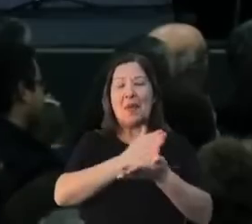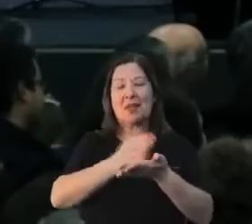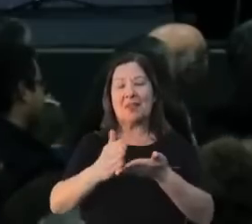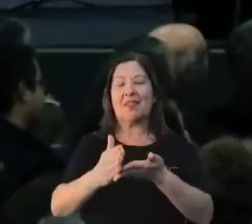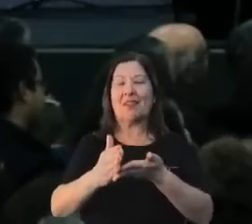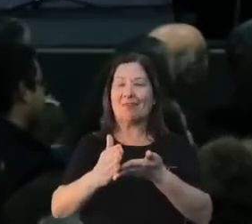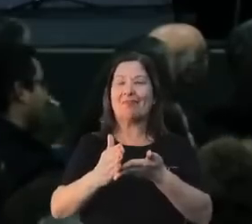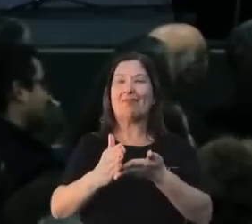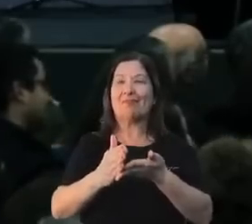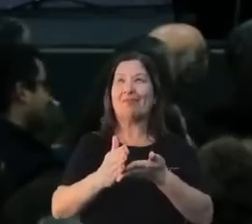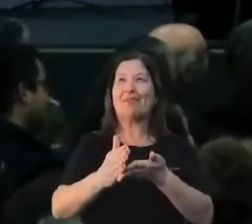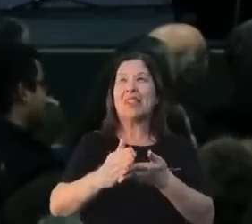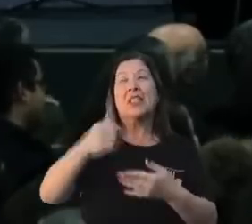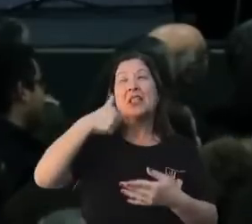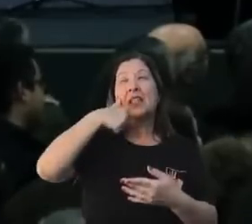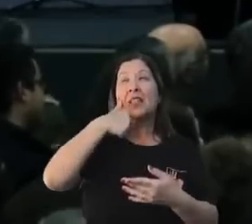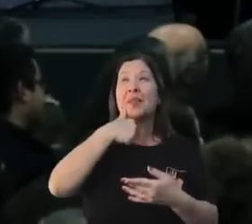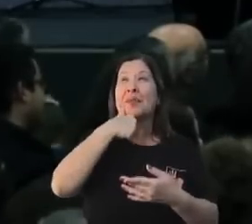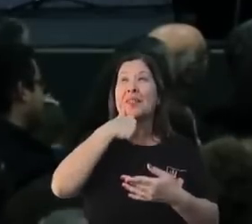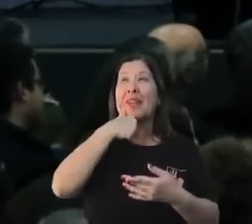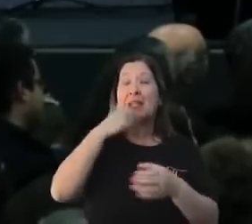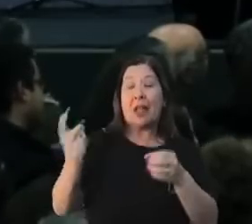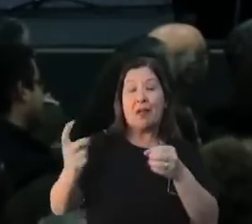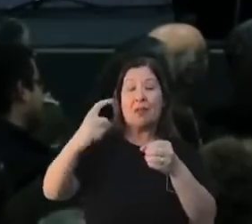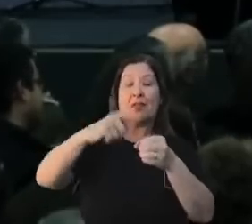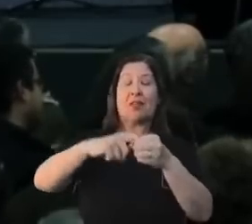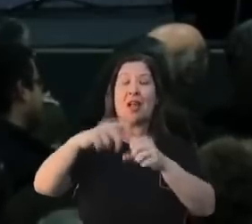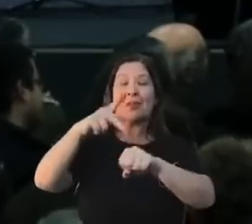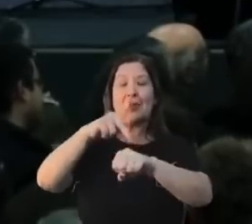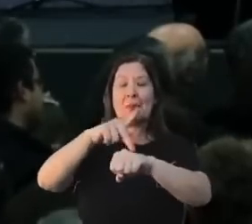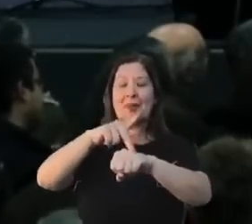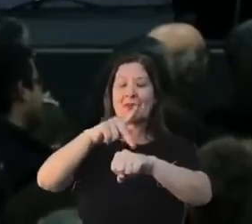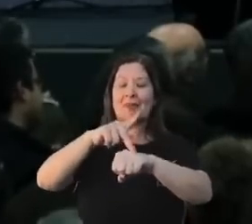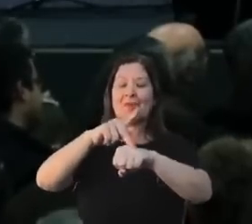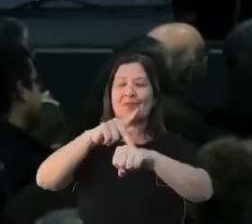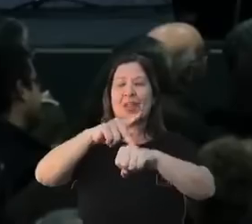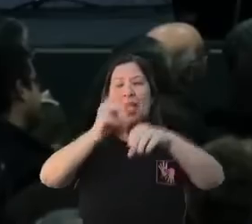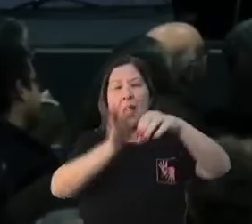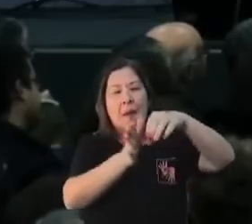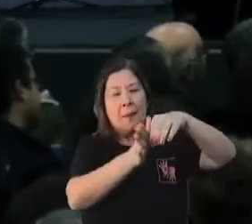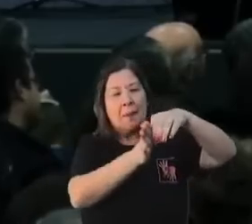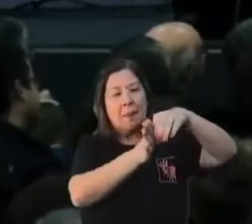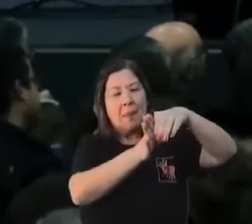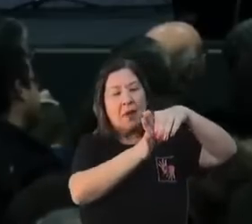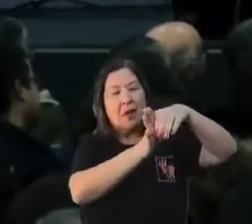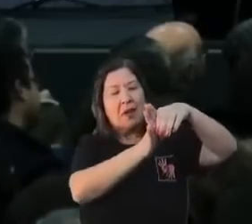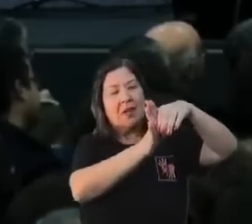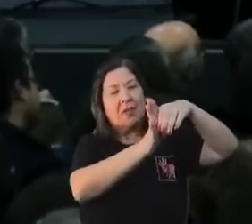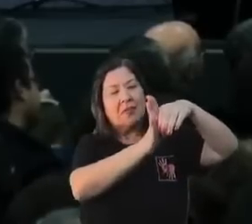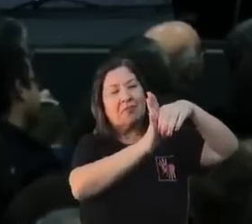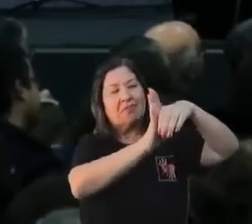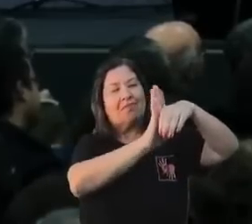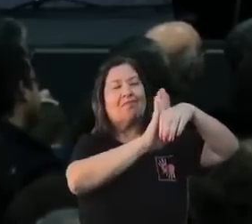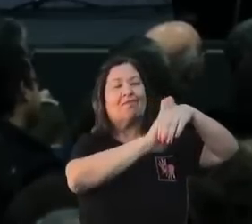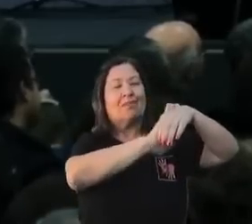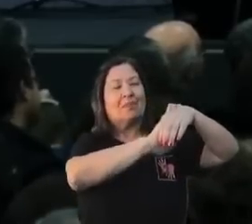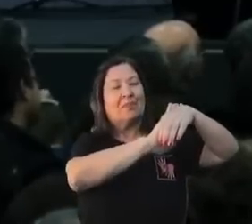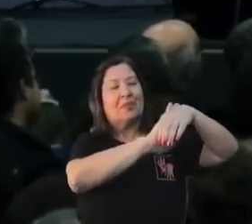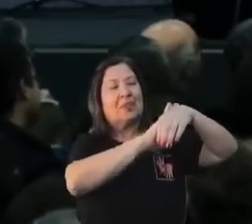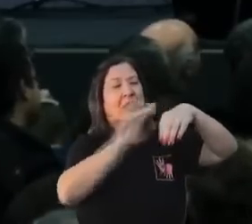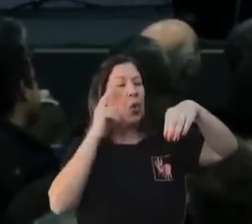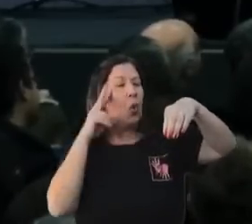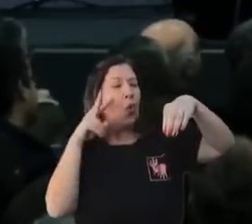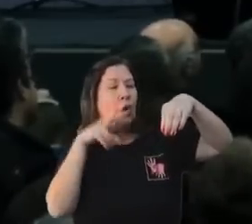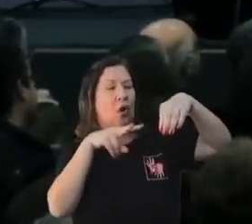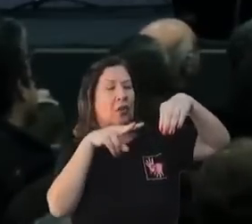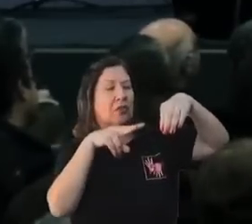voltando, pensa, quem vai rolar a pedra? Chega lá, a pedra está rolada, elas olham, o túmulo está aberto, elas entram, o túmulo está vazio, elas